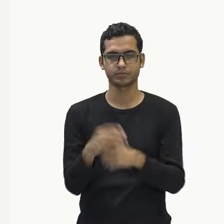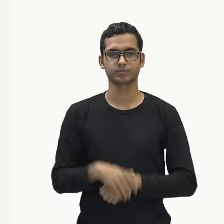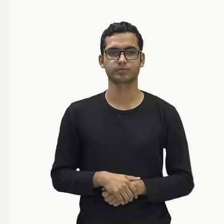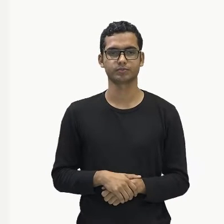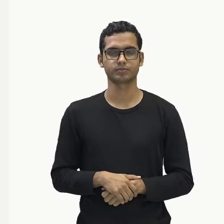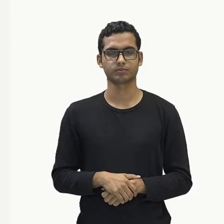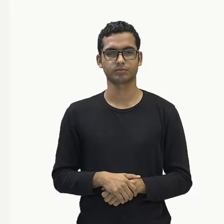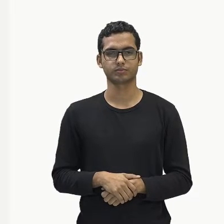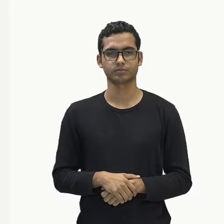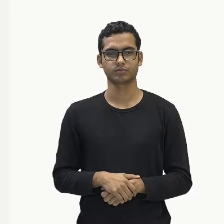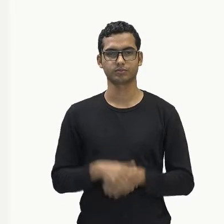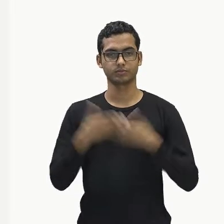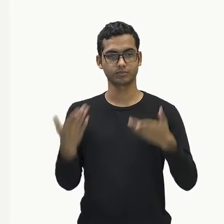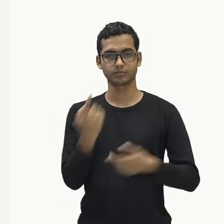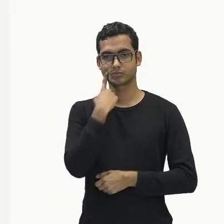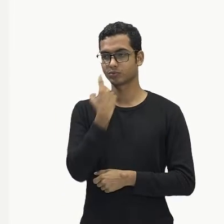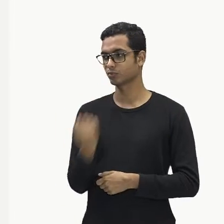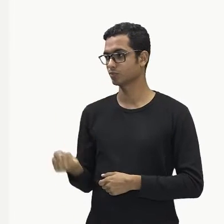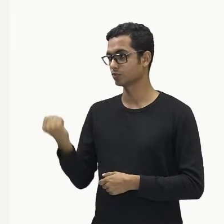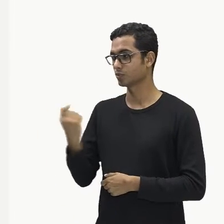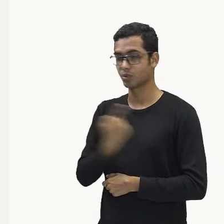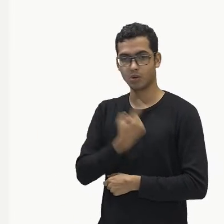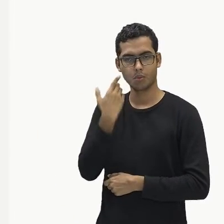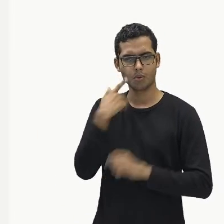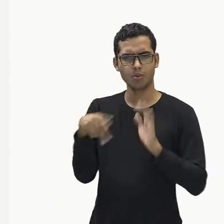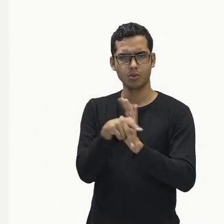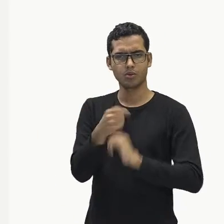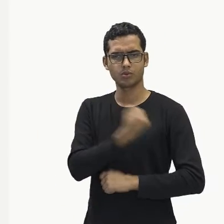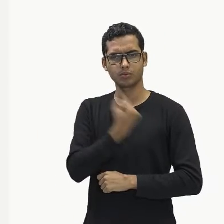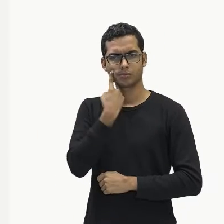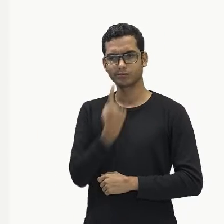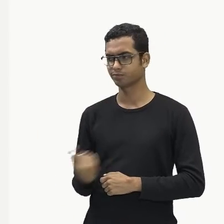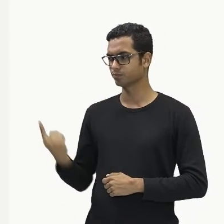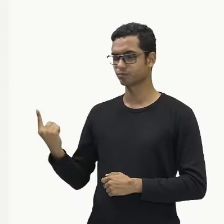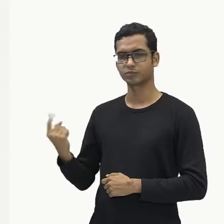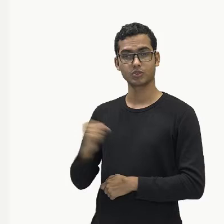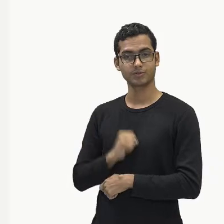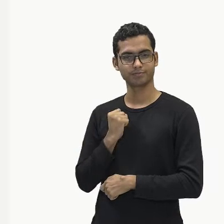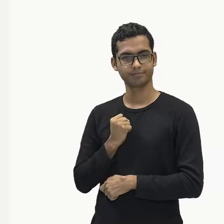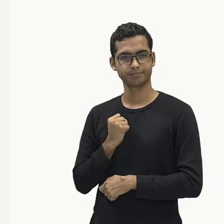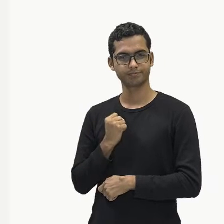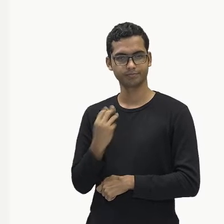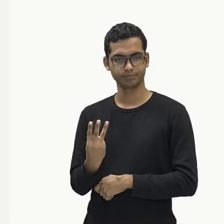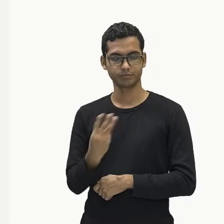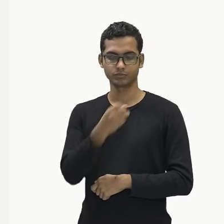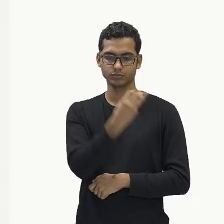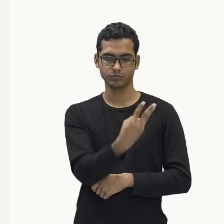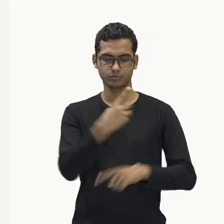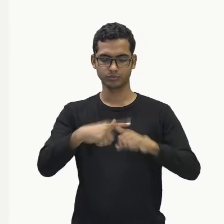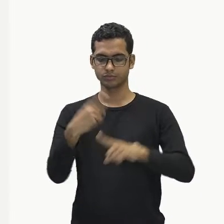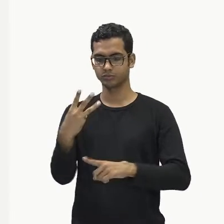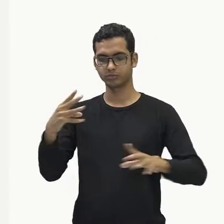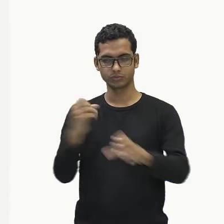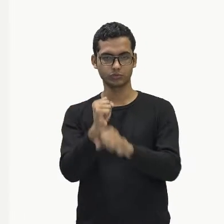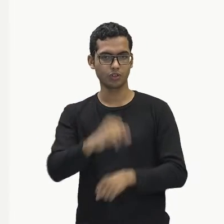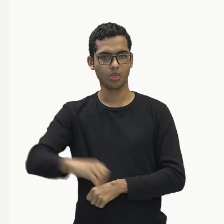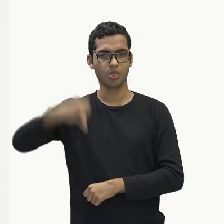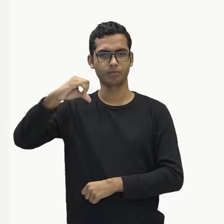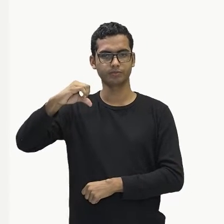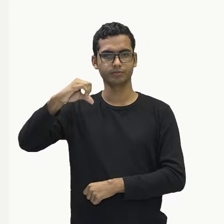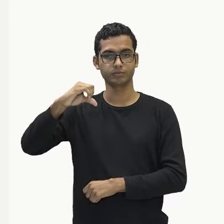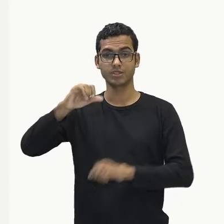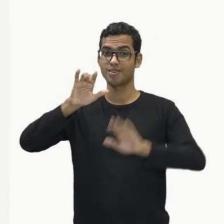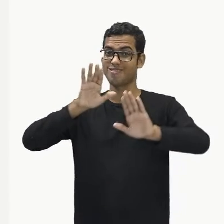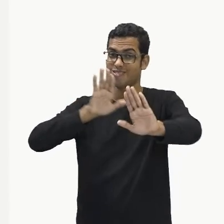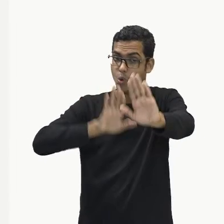a ser repetido aqui é o 3. 3 vezes 3, 9. Muito cuidado na hora de